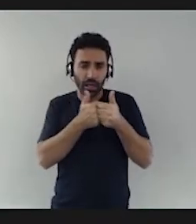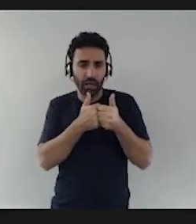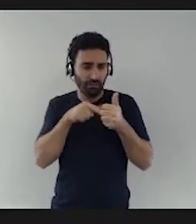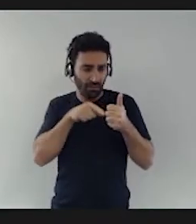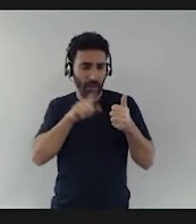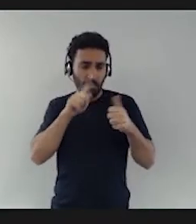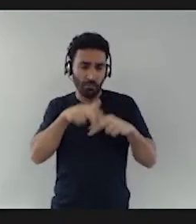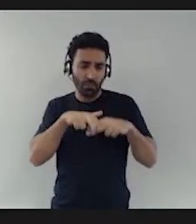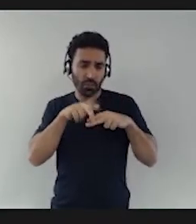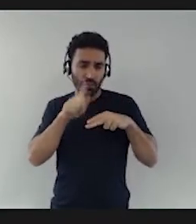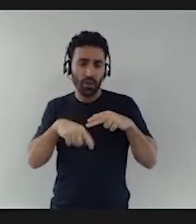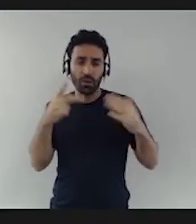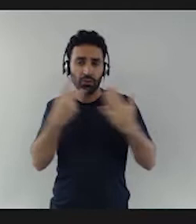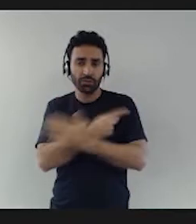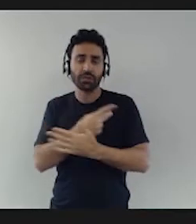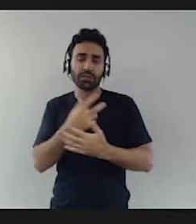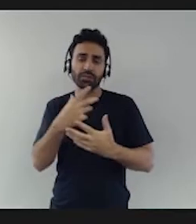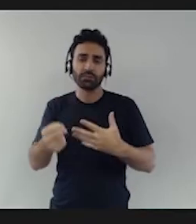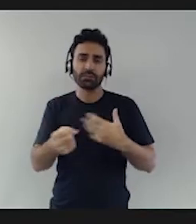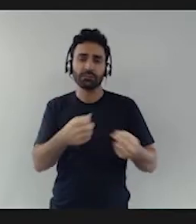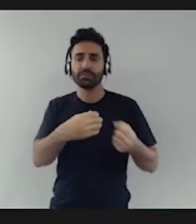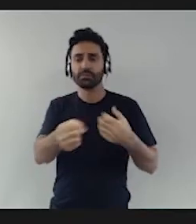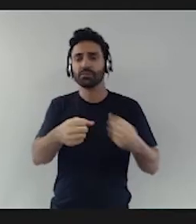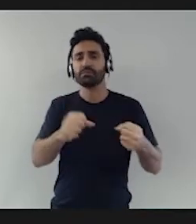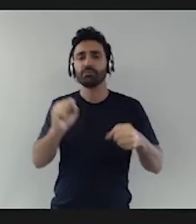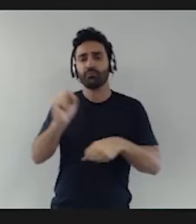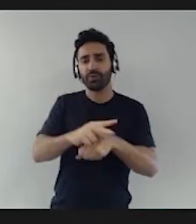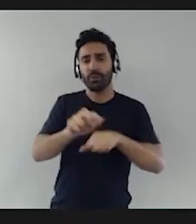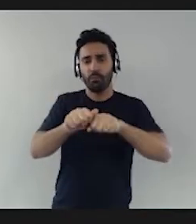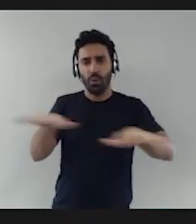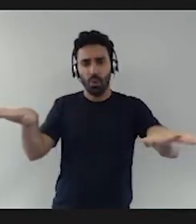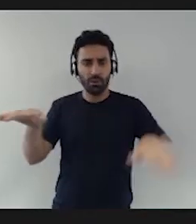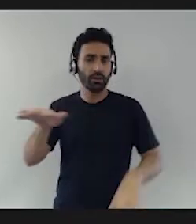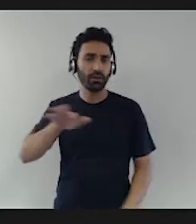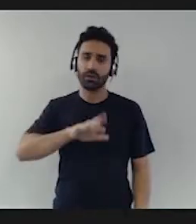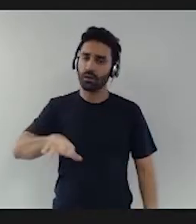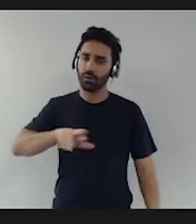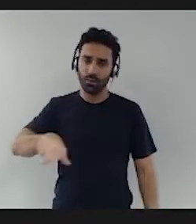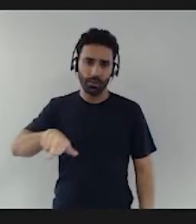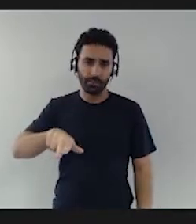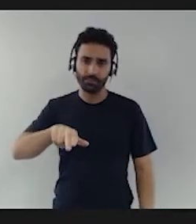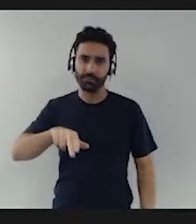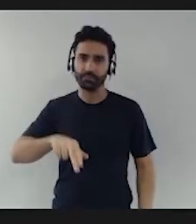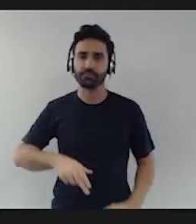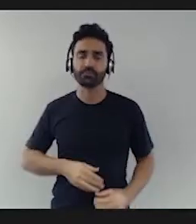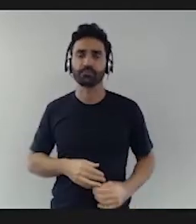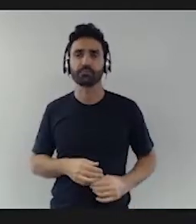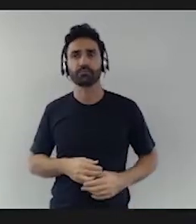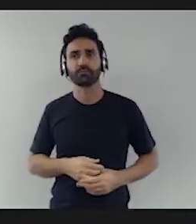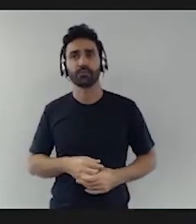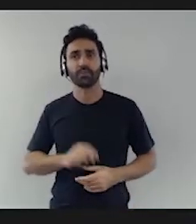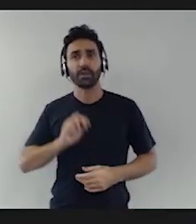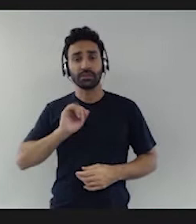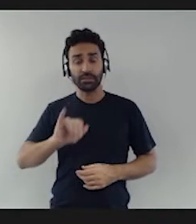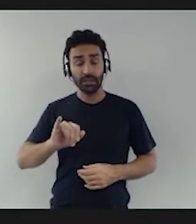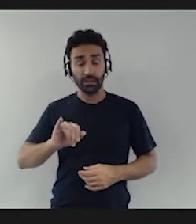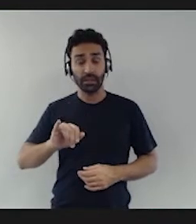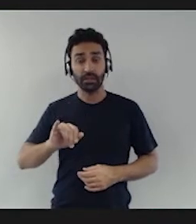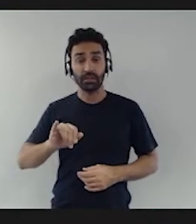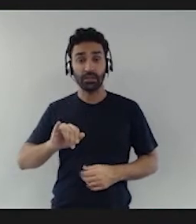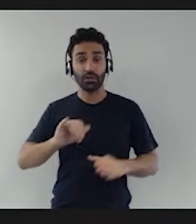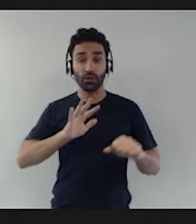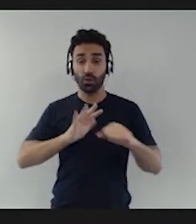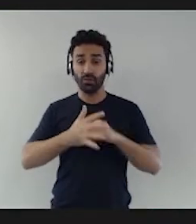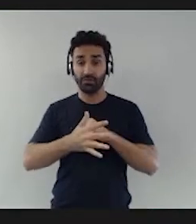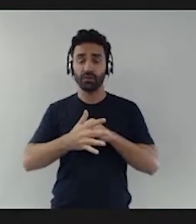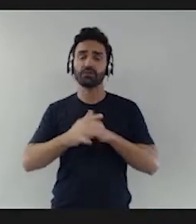espalhamento do vírus. E aí a gente começa a pensar, se a Covid é